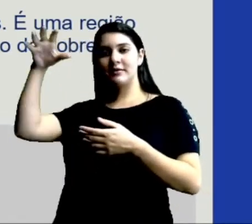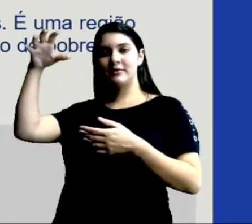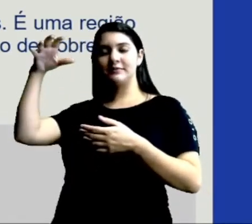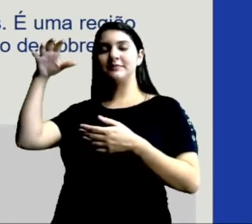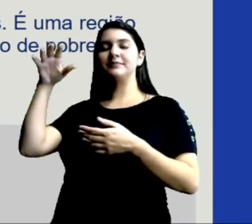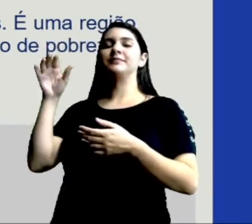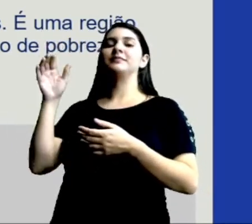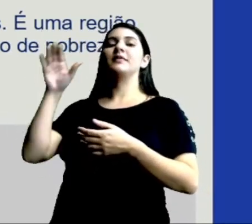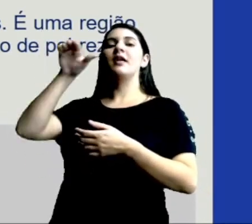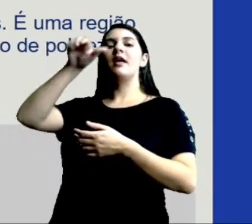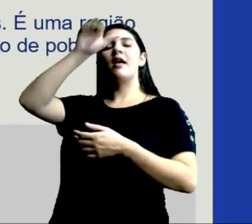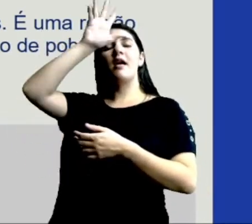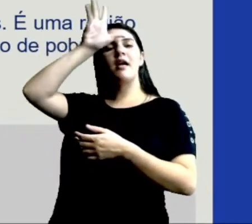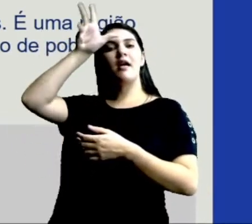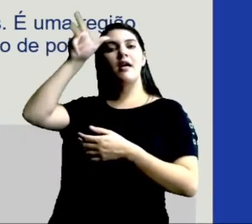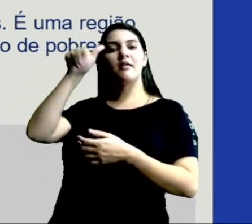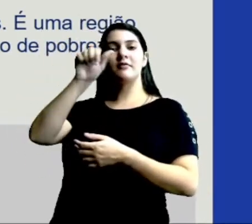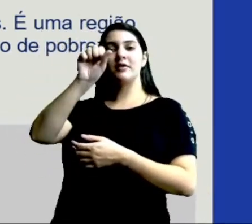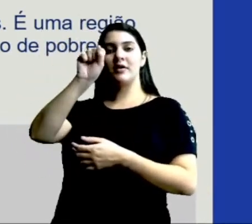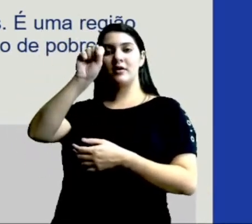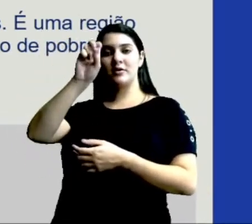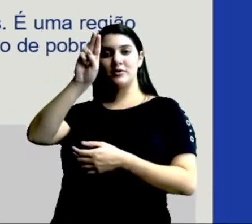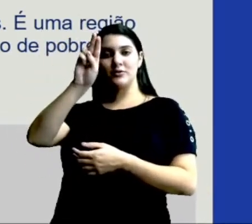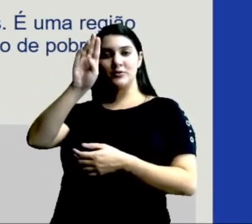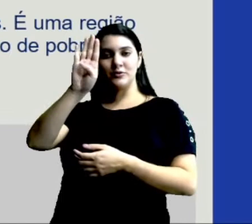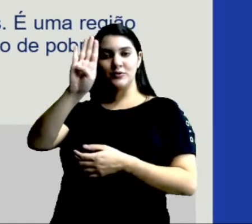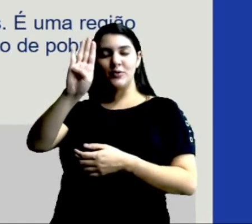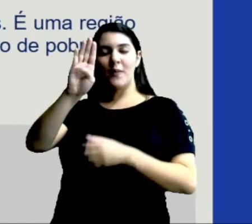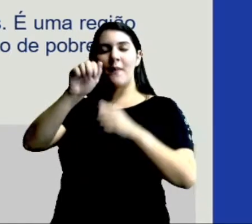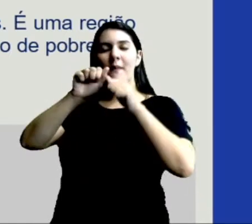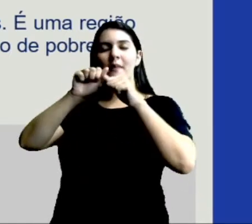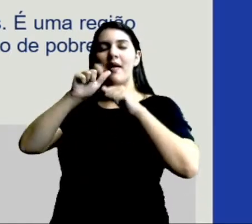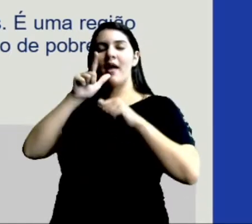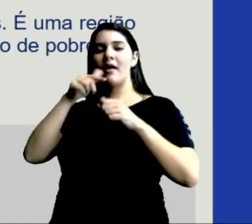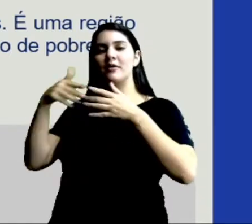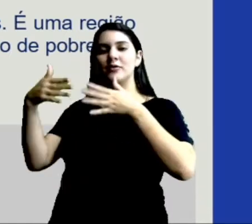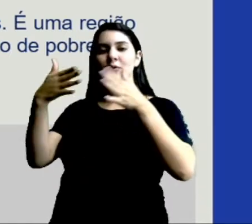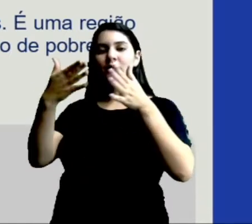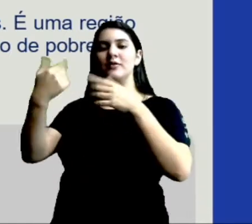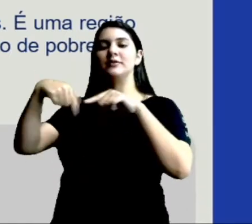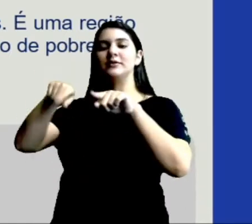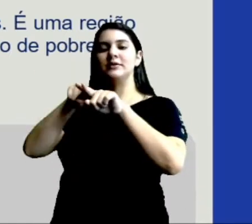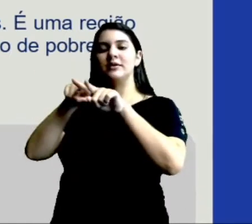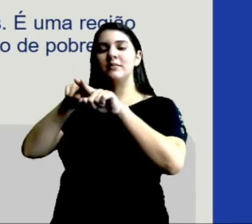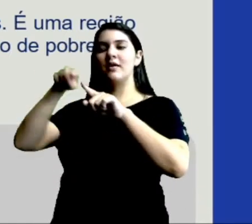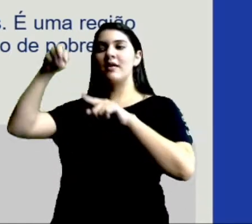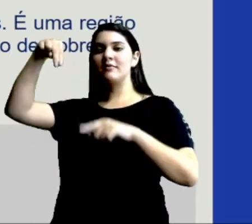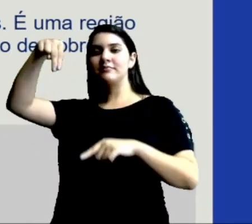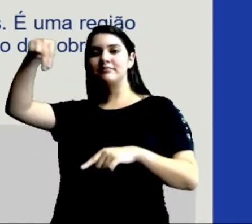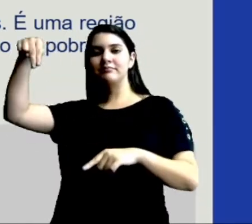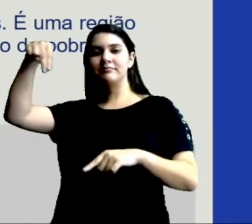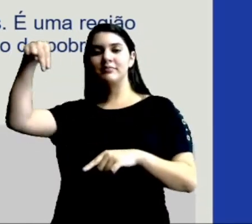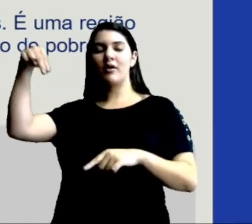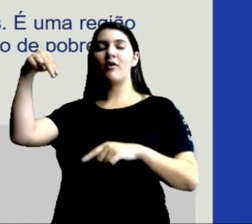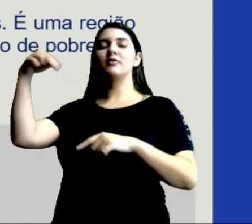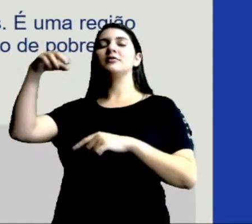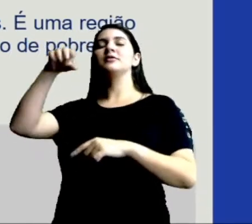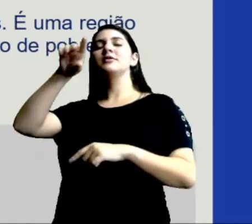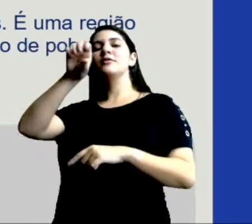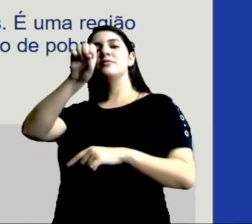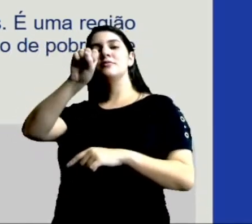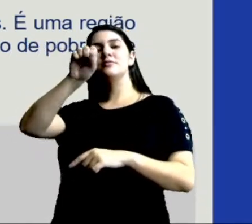África subsaariana, tá? Que é banhada pelo Mediterrâneo, e ao norte, limite pelo deserto do